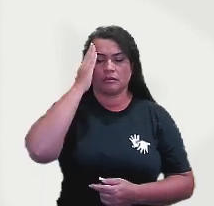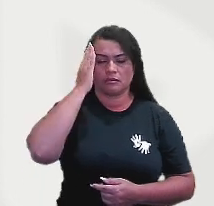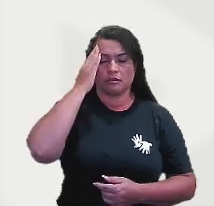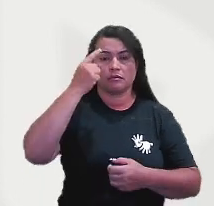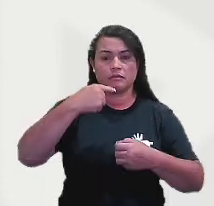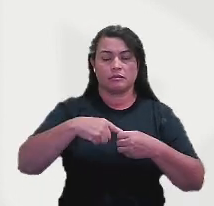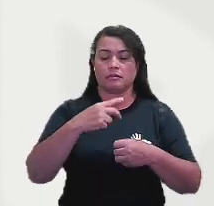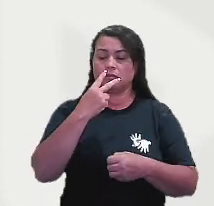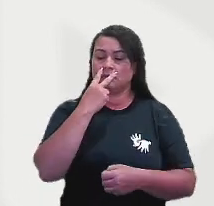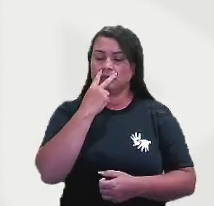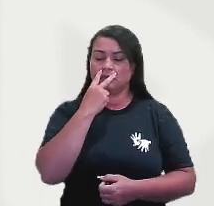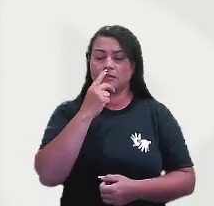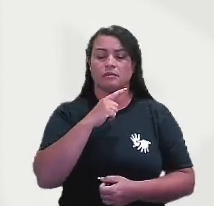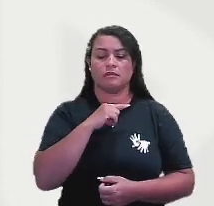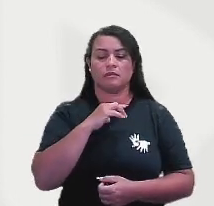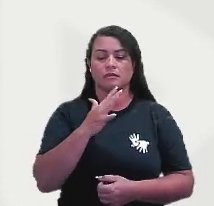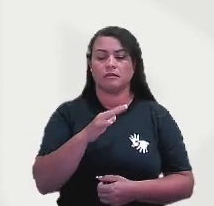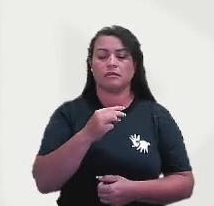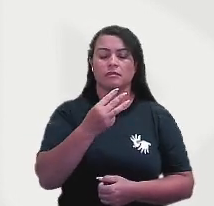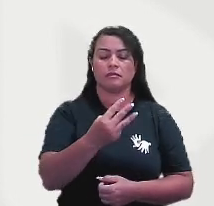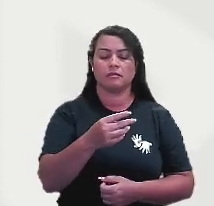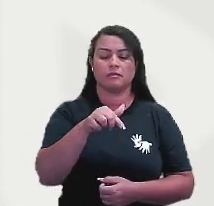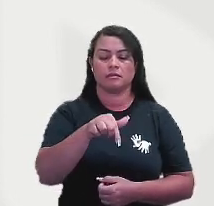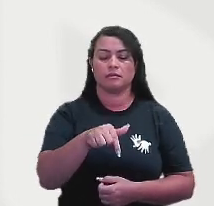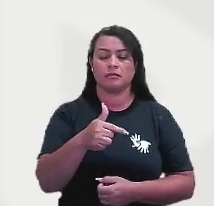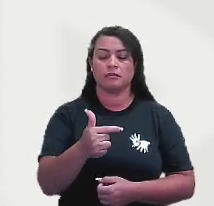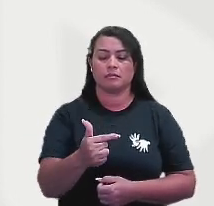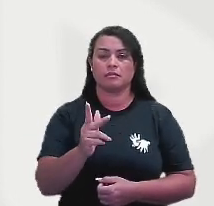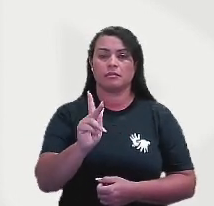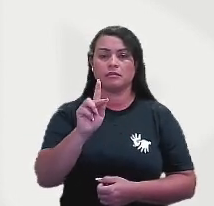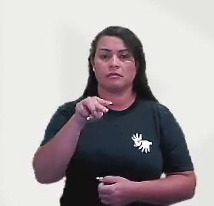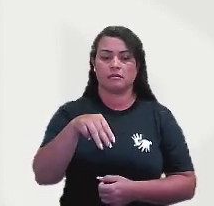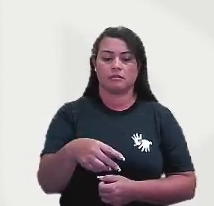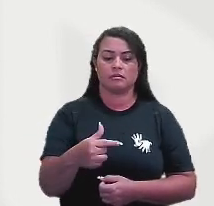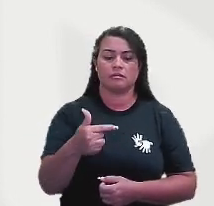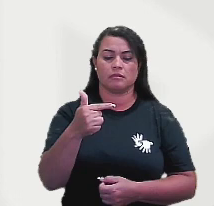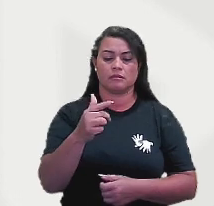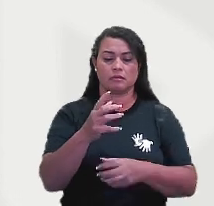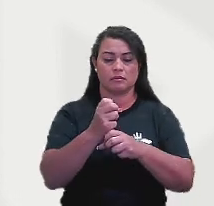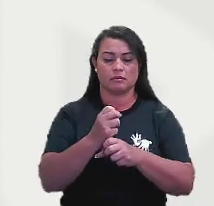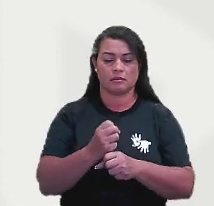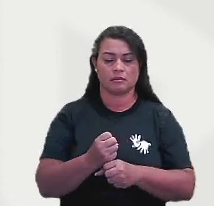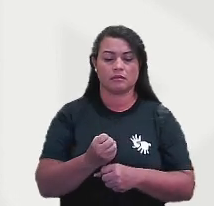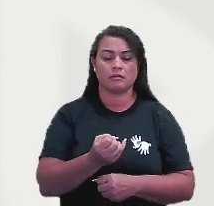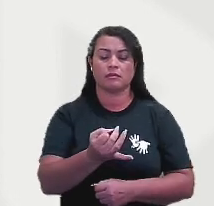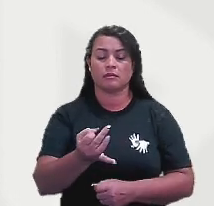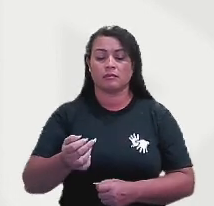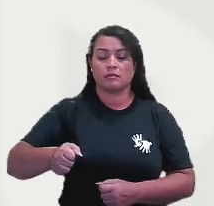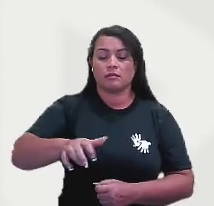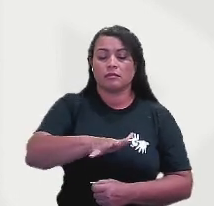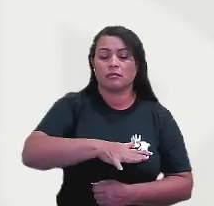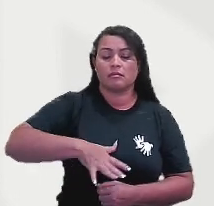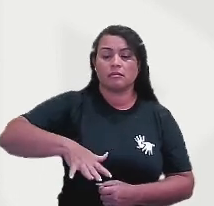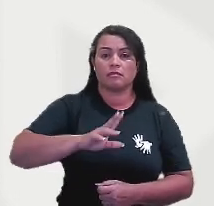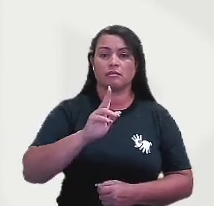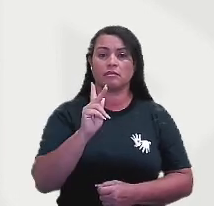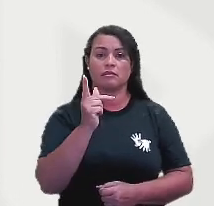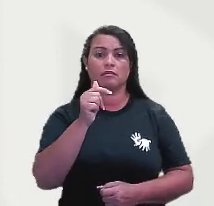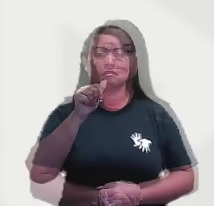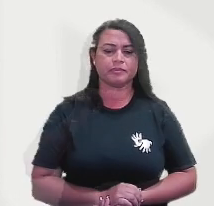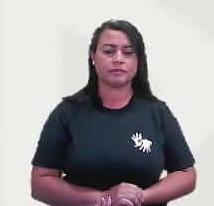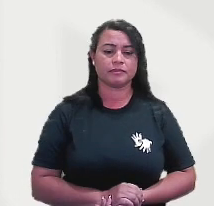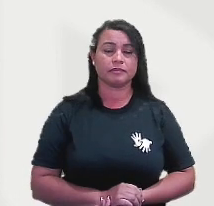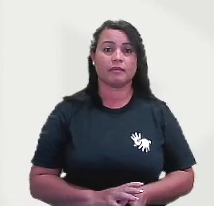Antão possui hoje aproximadamente 372 km², calcule a medida de sua superfície em